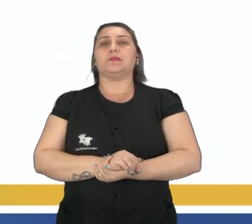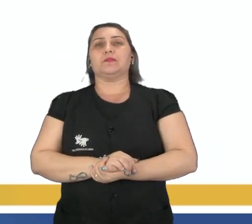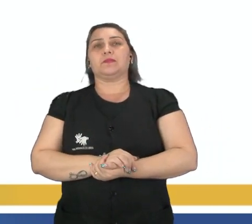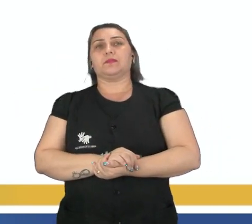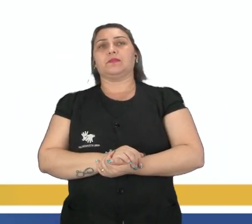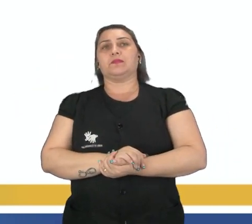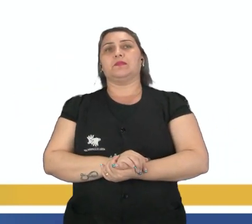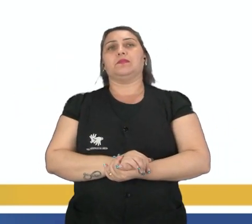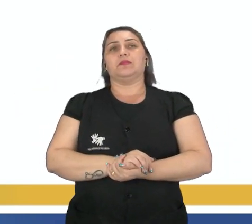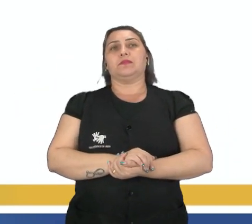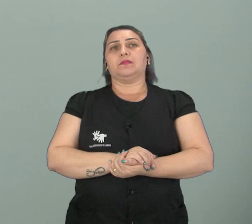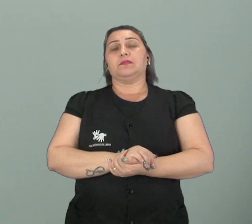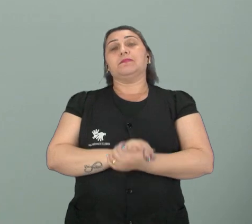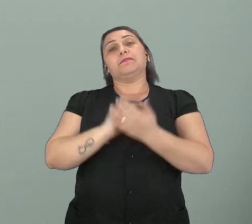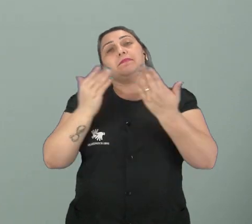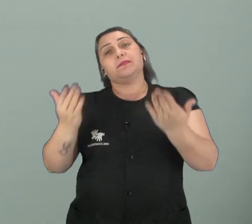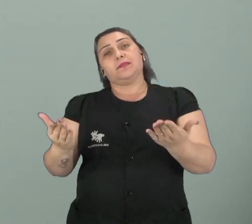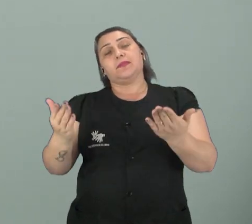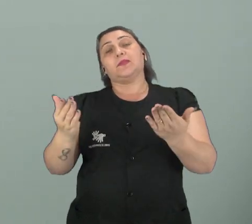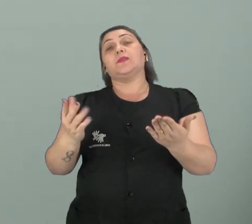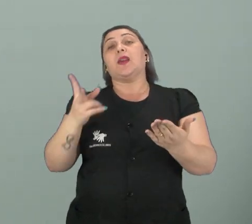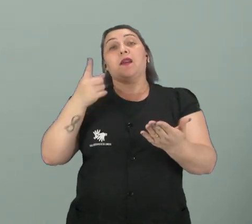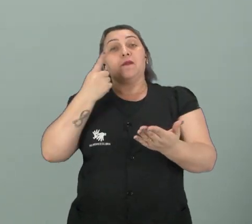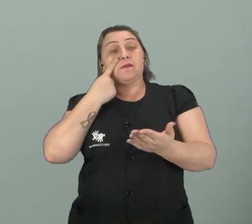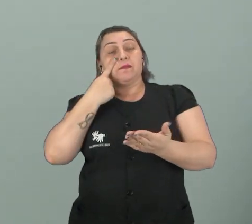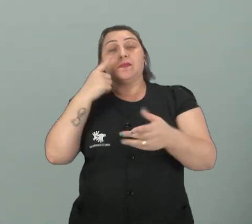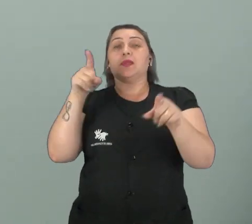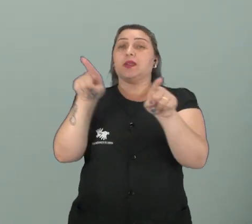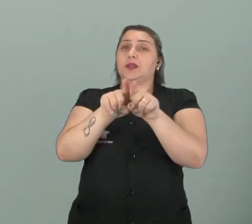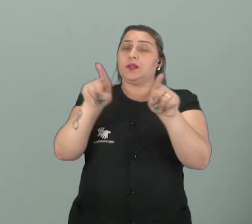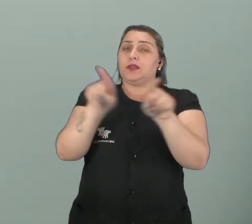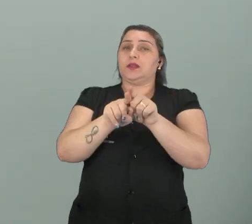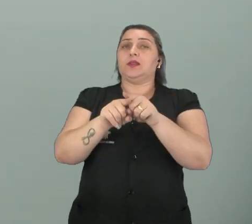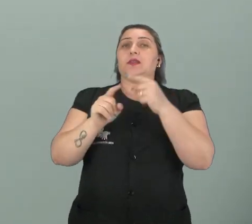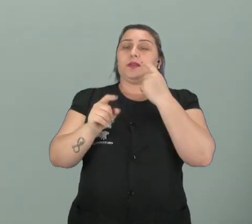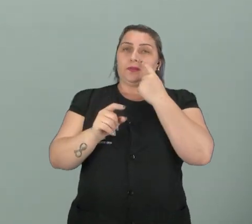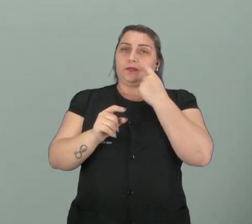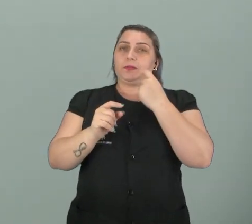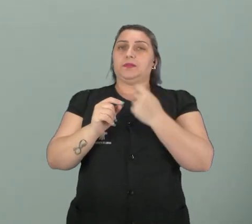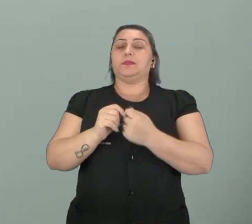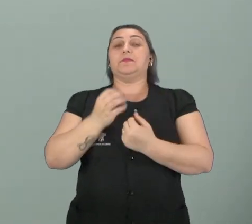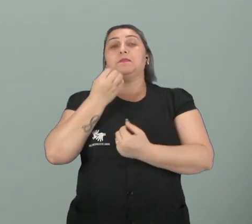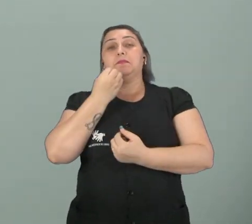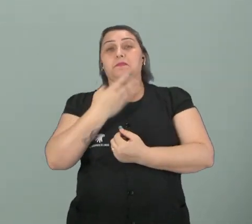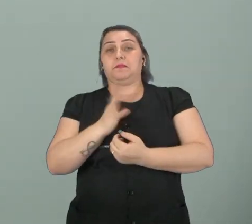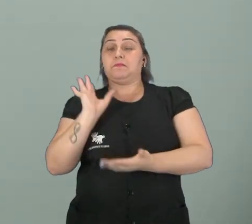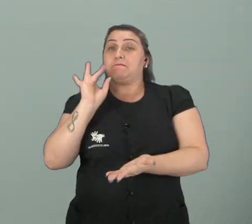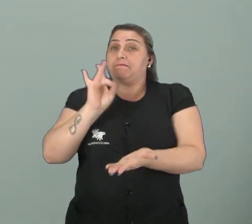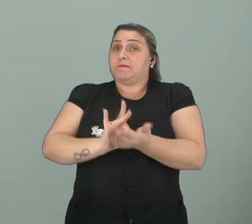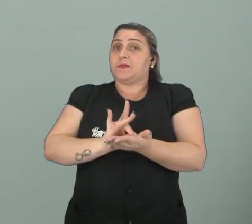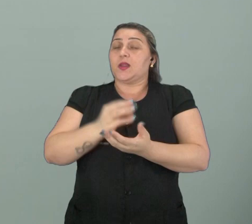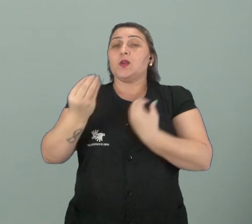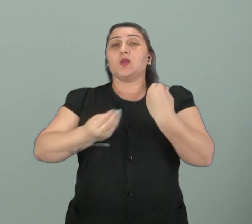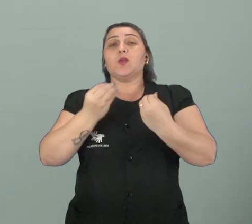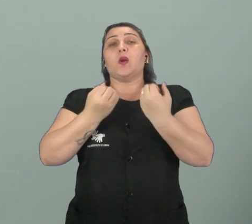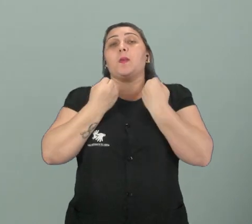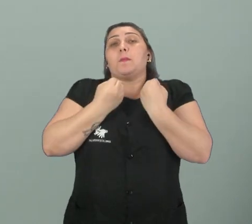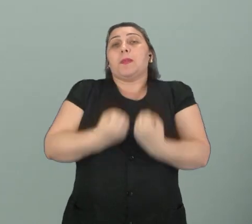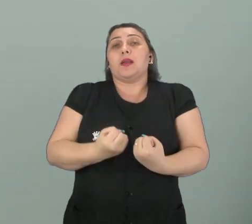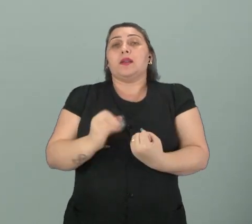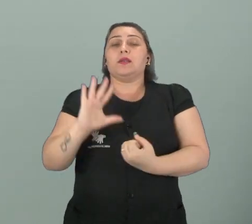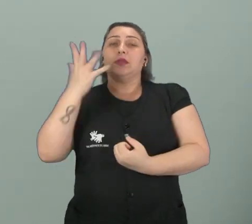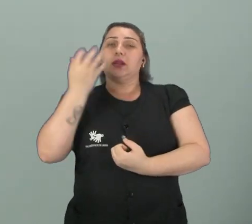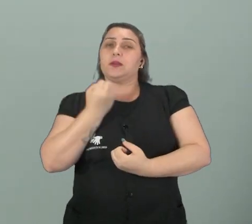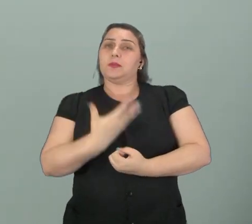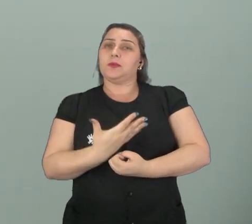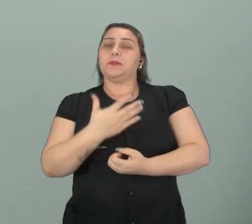ou se ele está flutuando. Dessa forma, você vai estar observando de uma forma assim, bem concreta, como é que a densidade acontece,